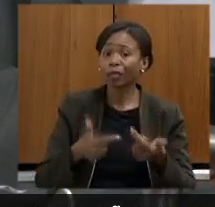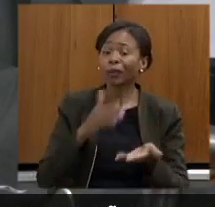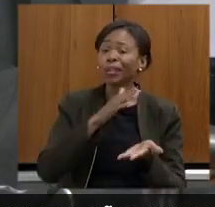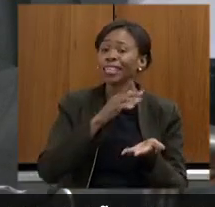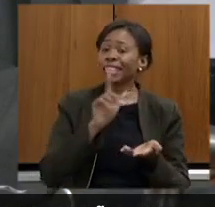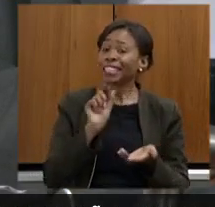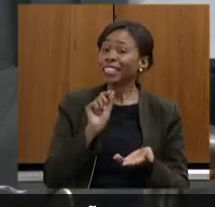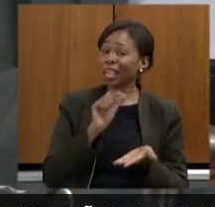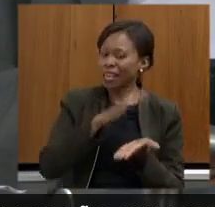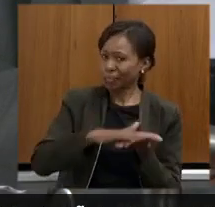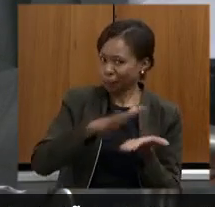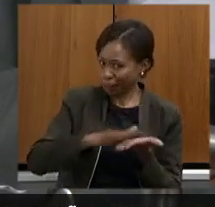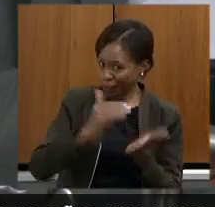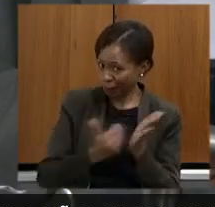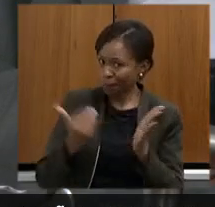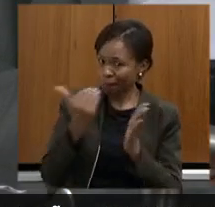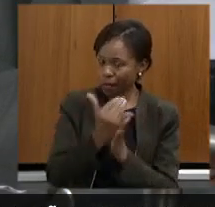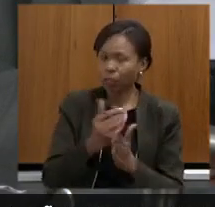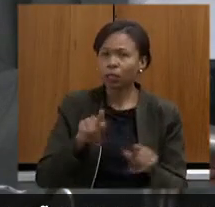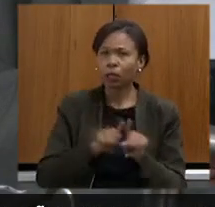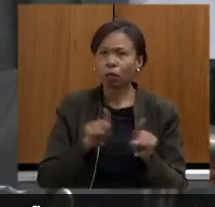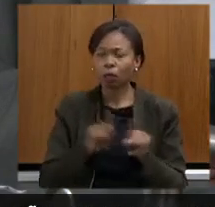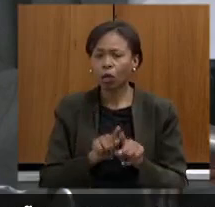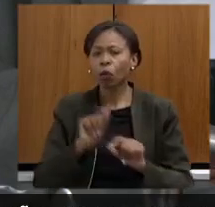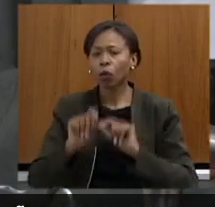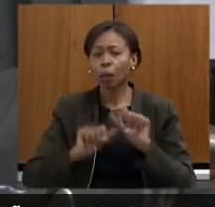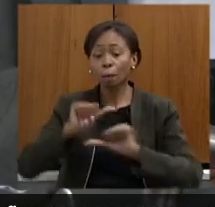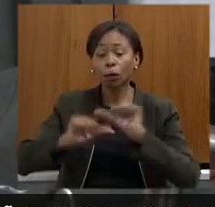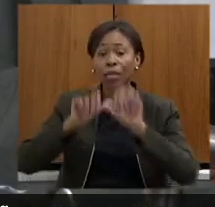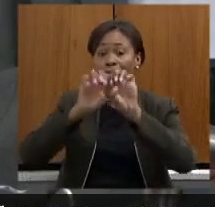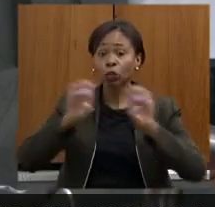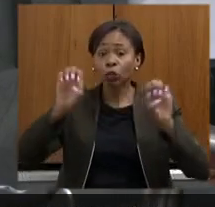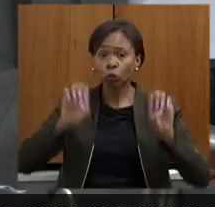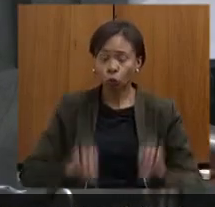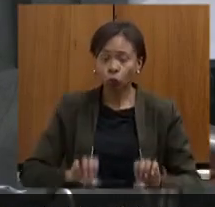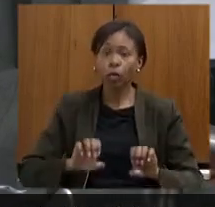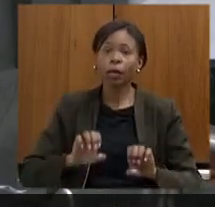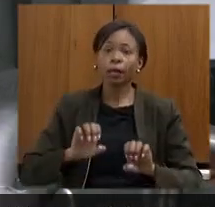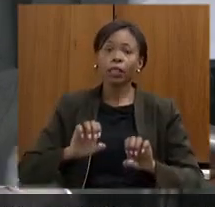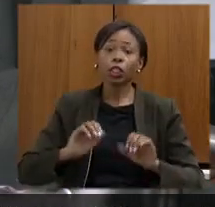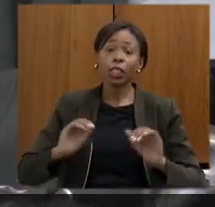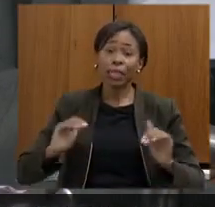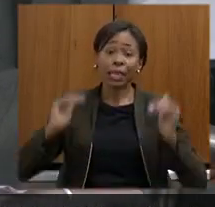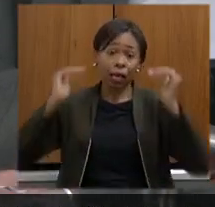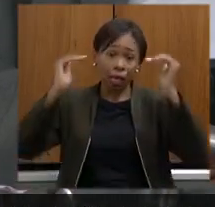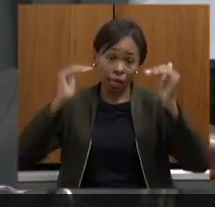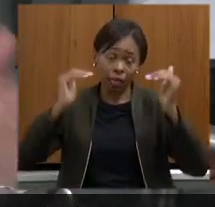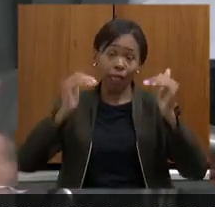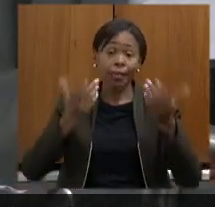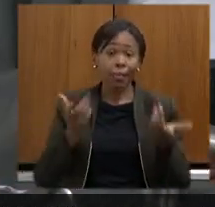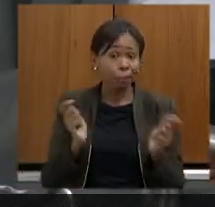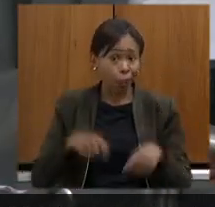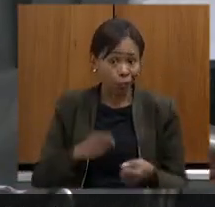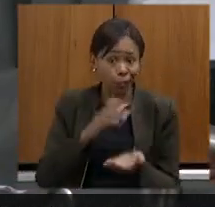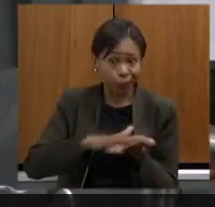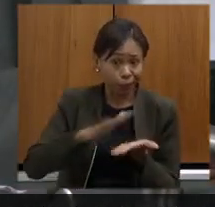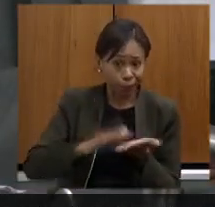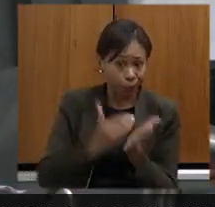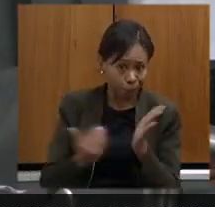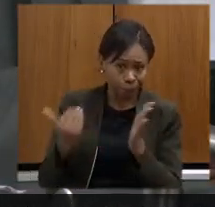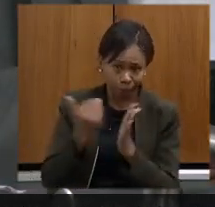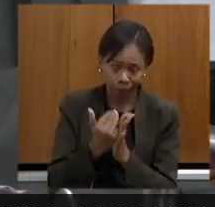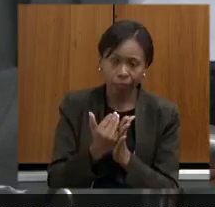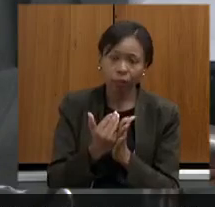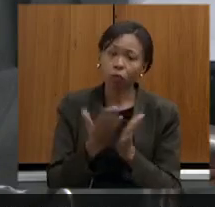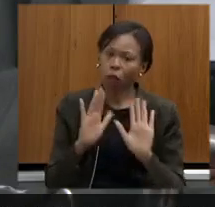despesa e em seguida a alteração de estrutura de carreira que implique aumento de despesa tão importante Seguindo aqui porque